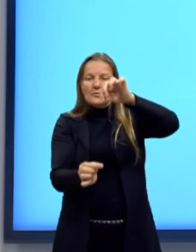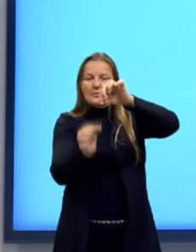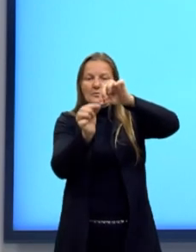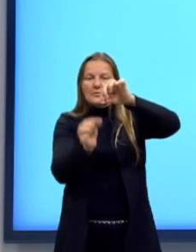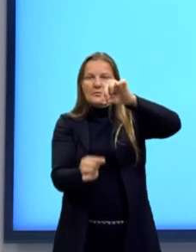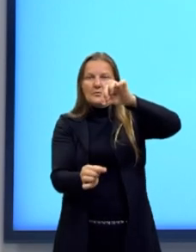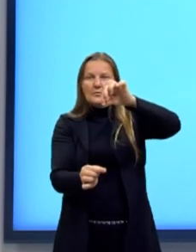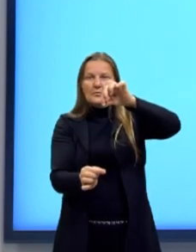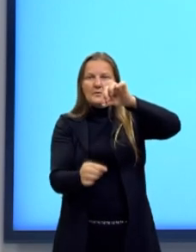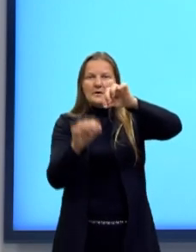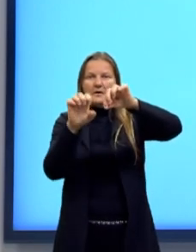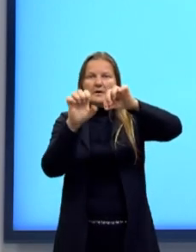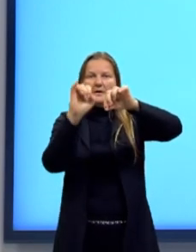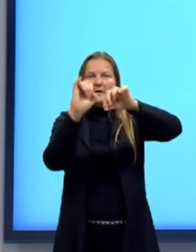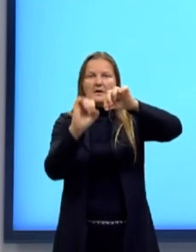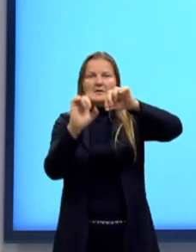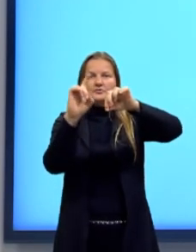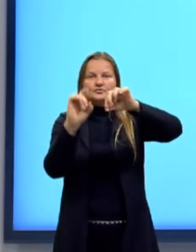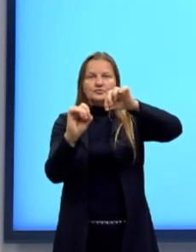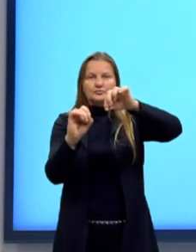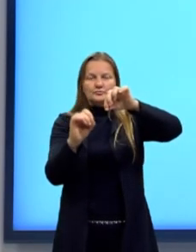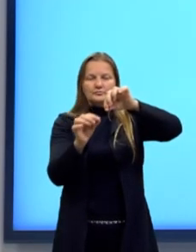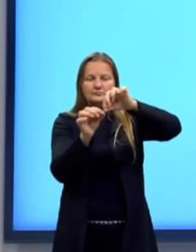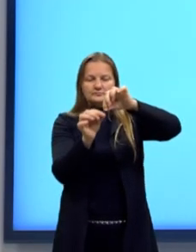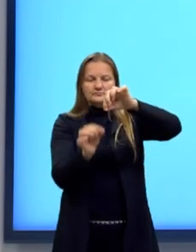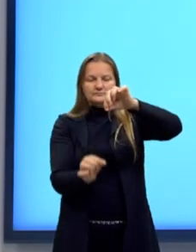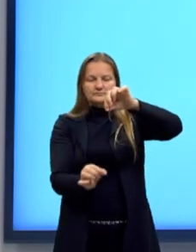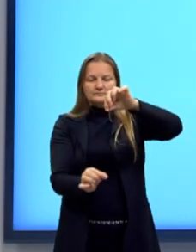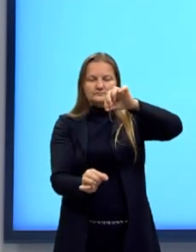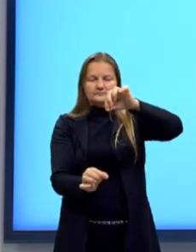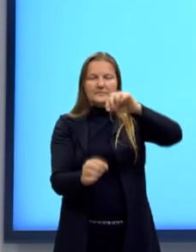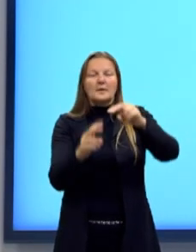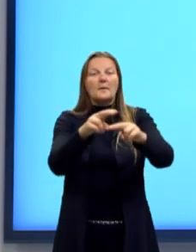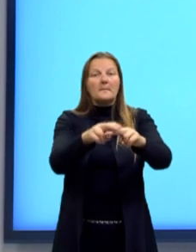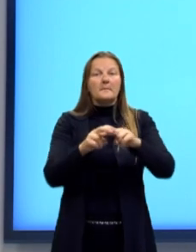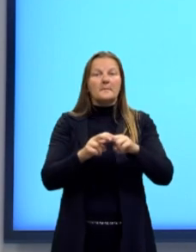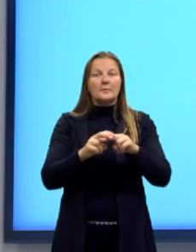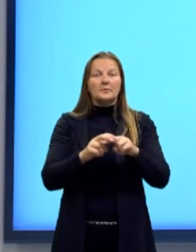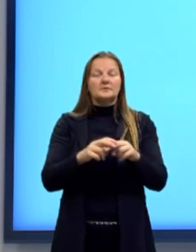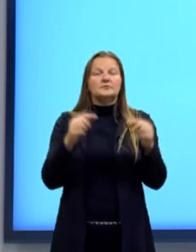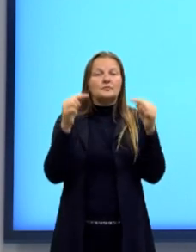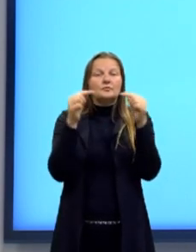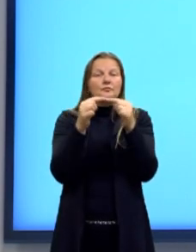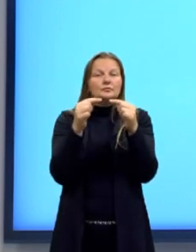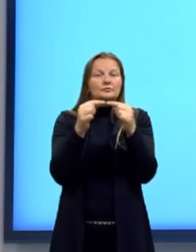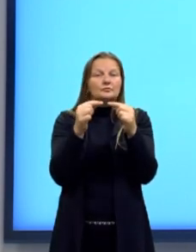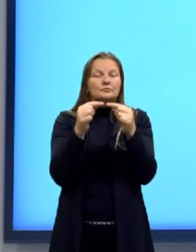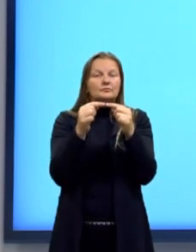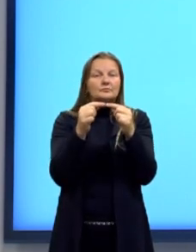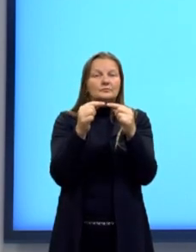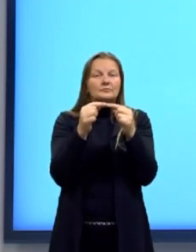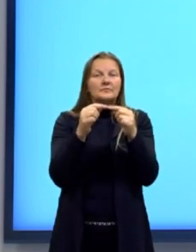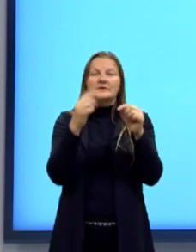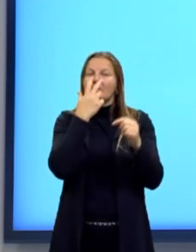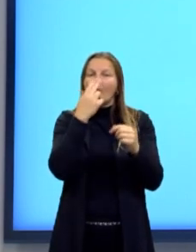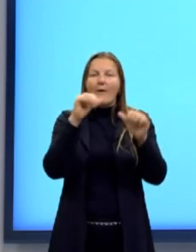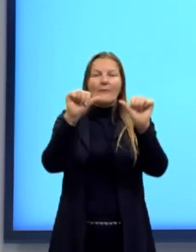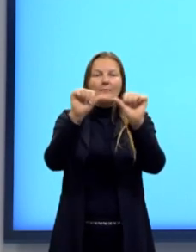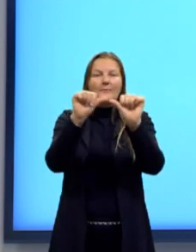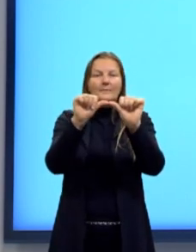retângulo fica exatamente sobre o eixo de Revolução Por isso a gente diz que coinseed né um dos lados